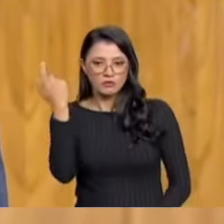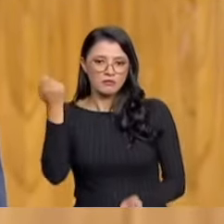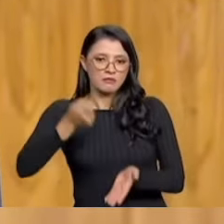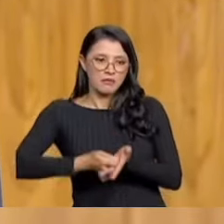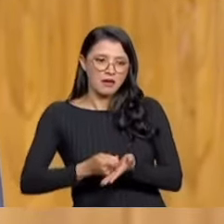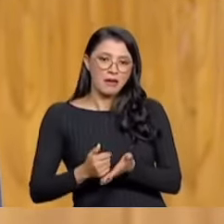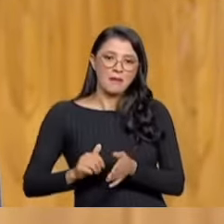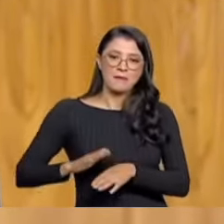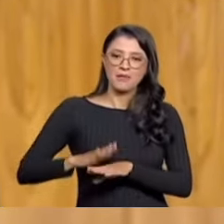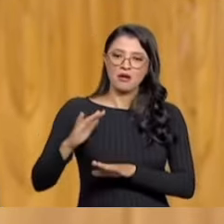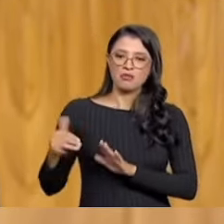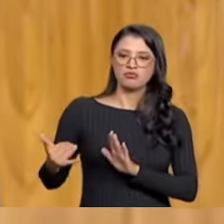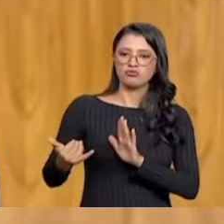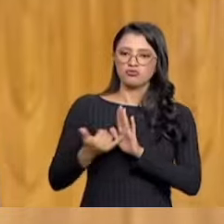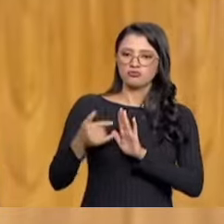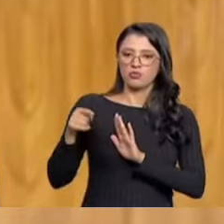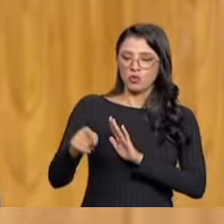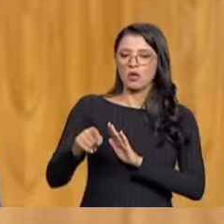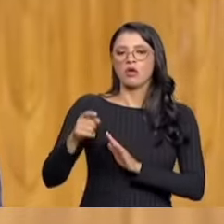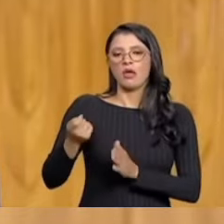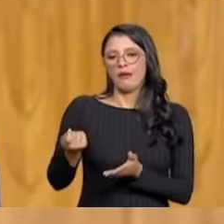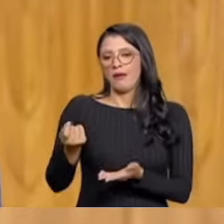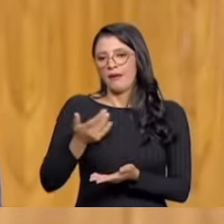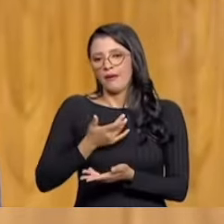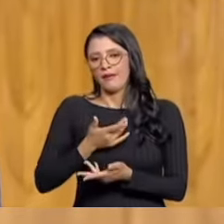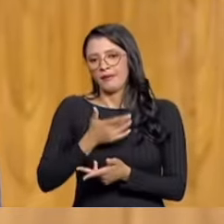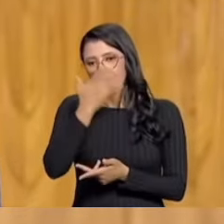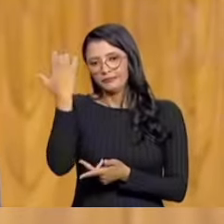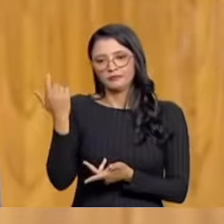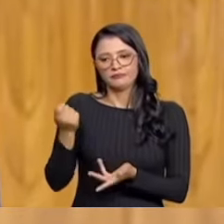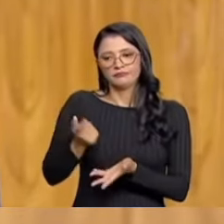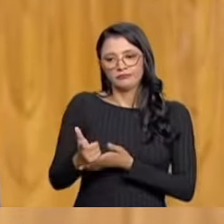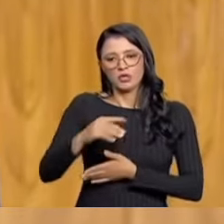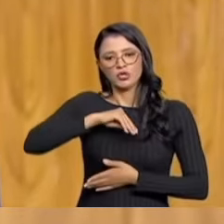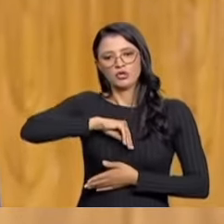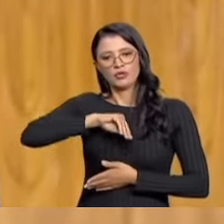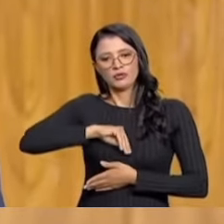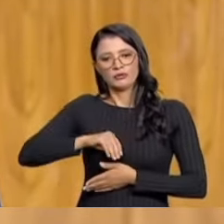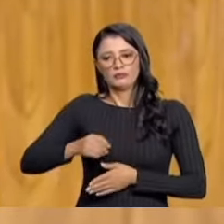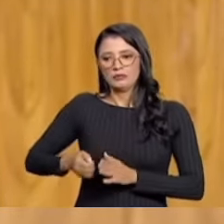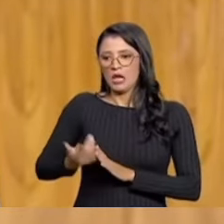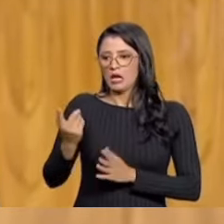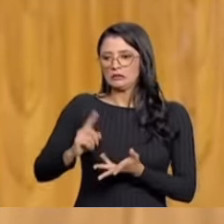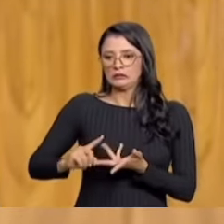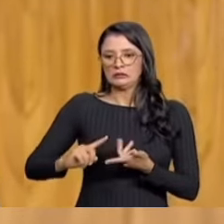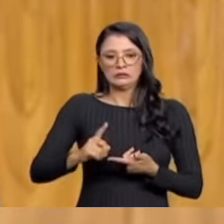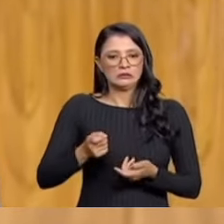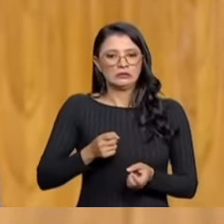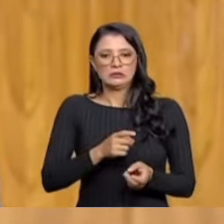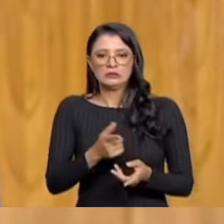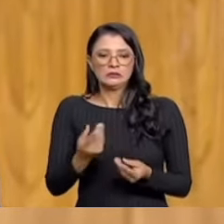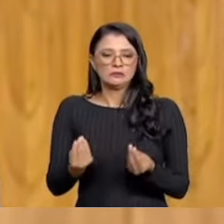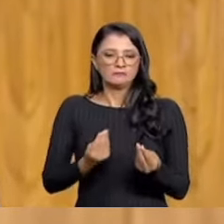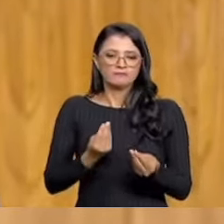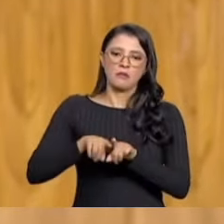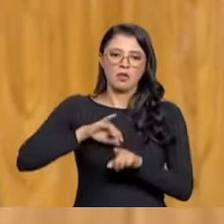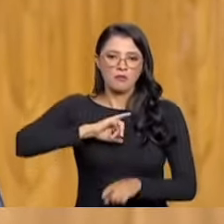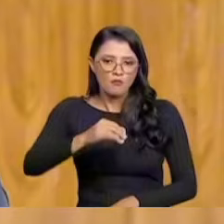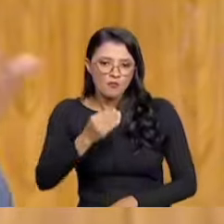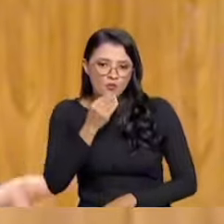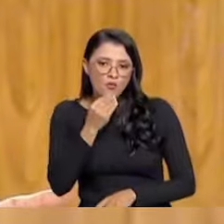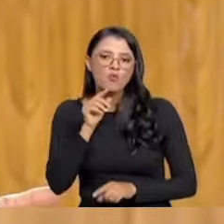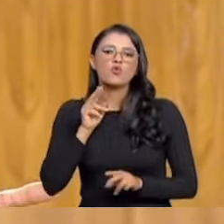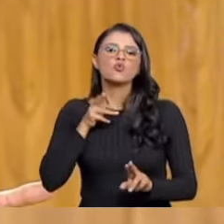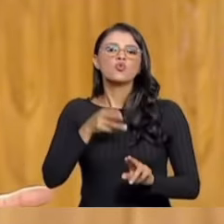mais imposto nesse país, que é quem consome a maior parte da sua renda, seja de alguma maneira beneficiado no que